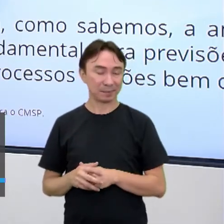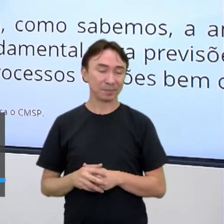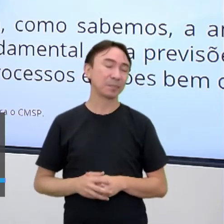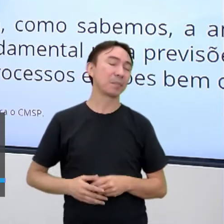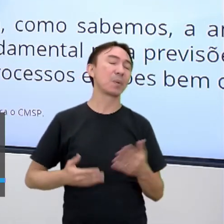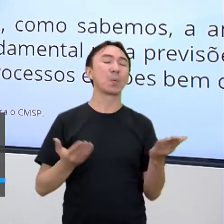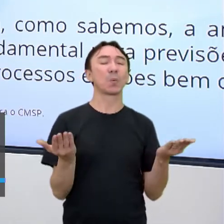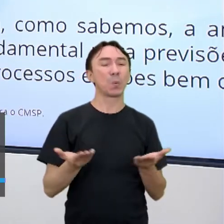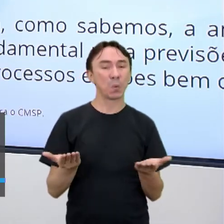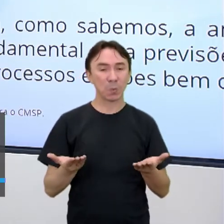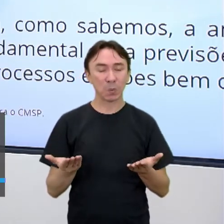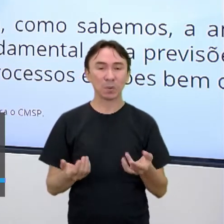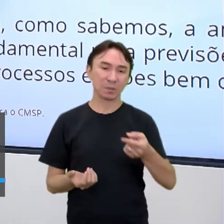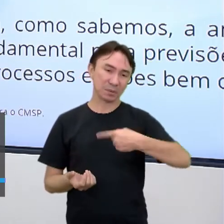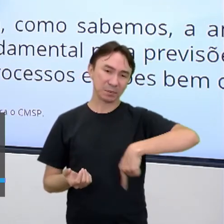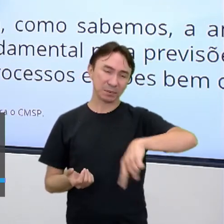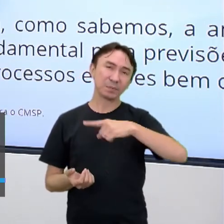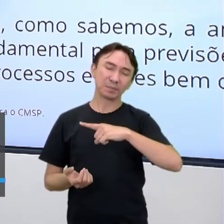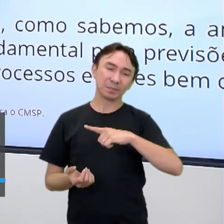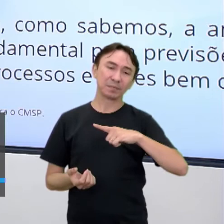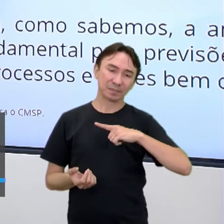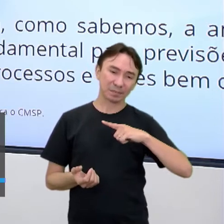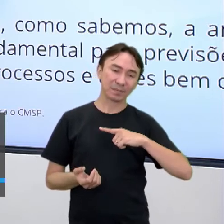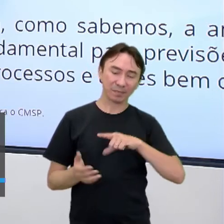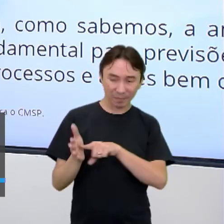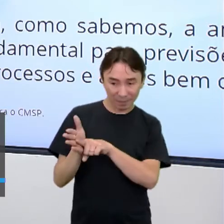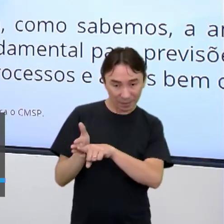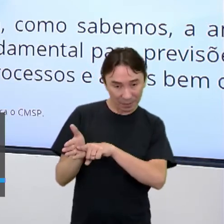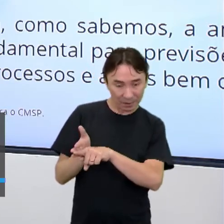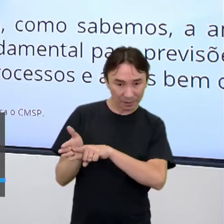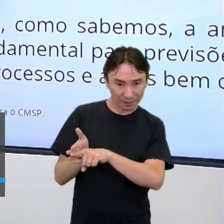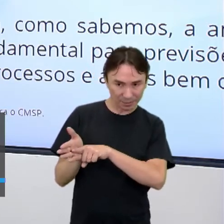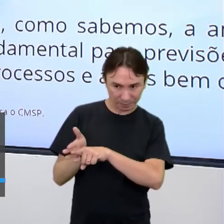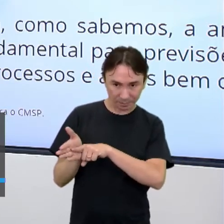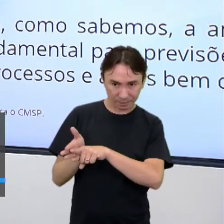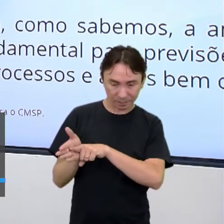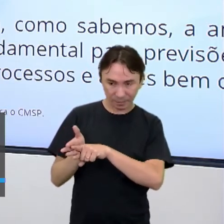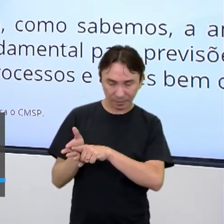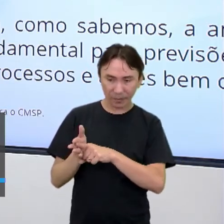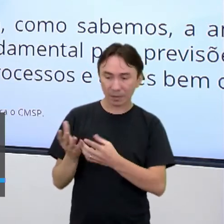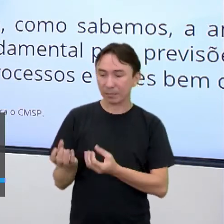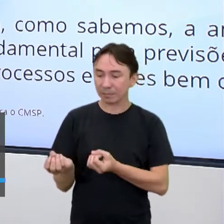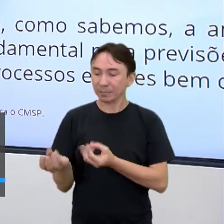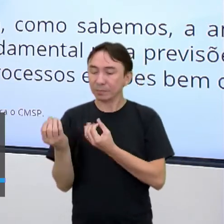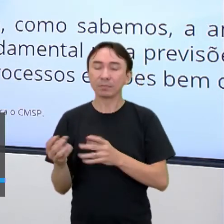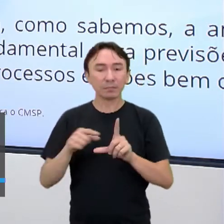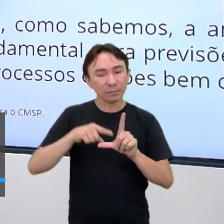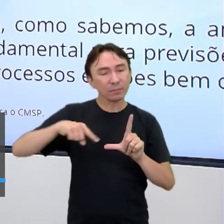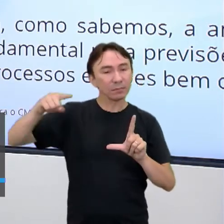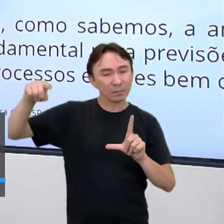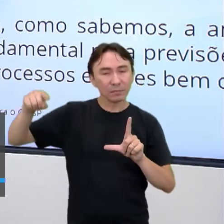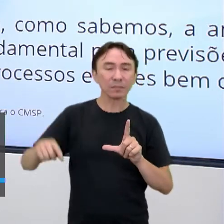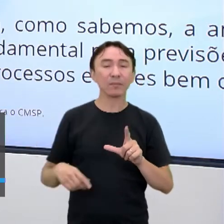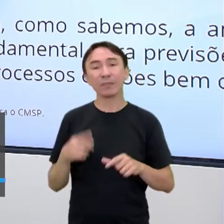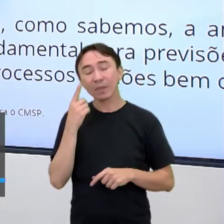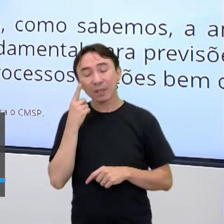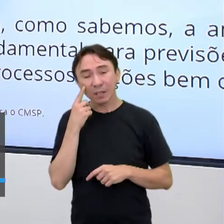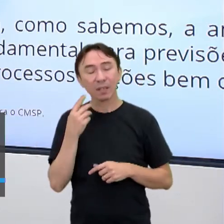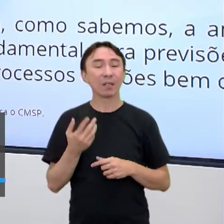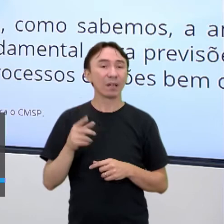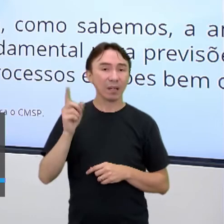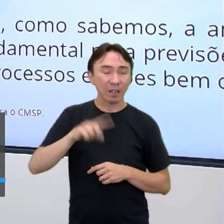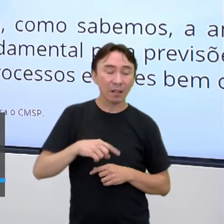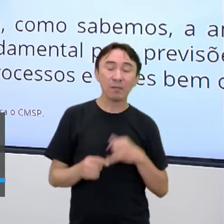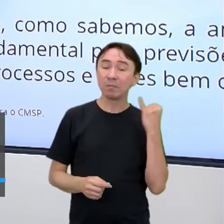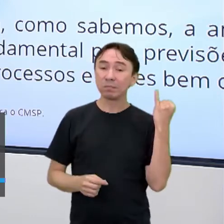análise estatística de dados é fundamental, tá, ok, para as previsões de crescimento e análise de